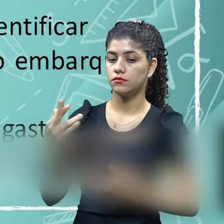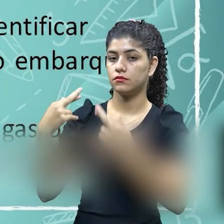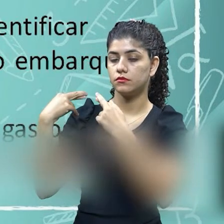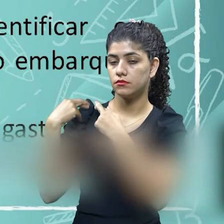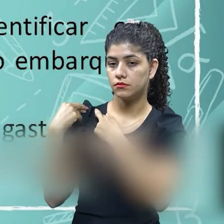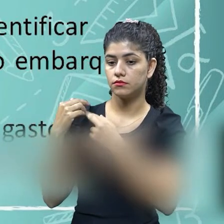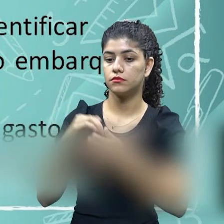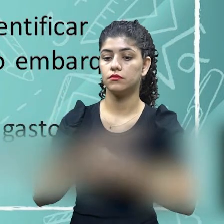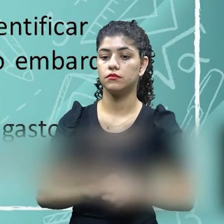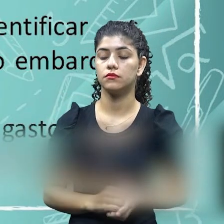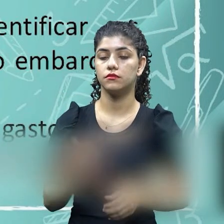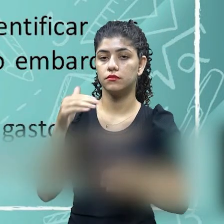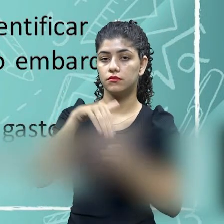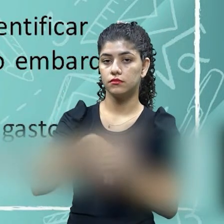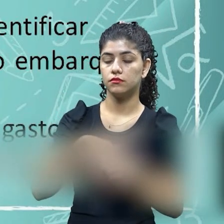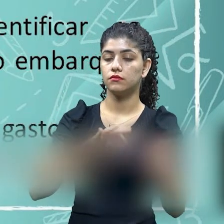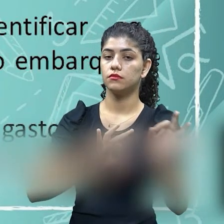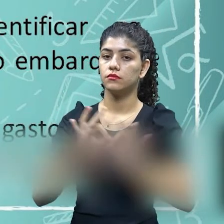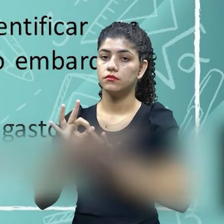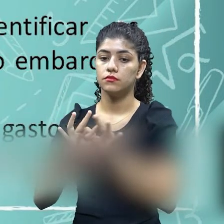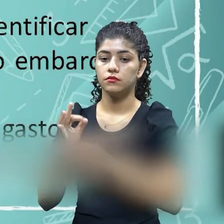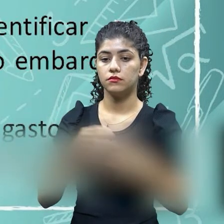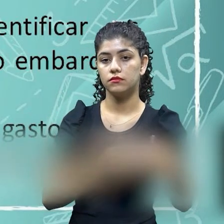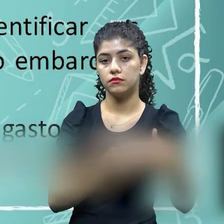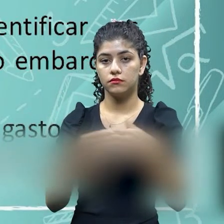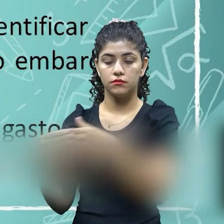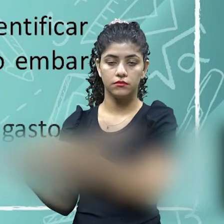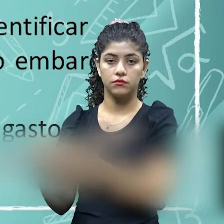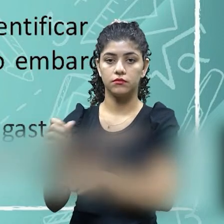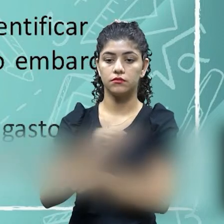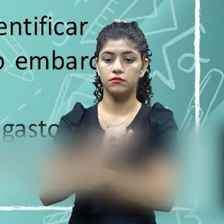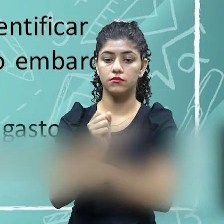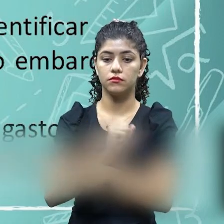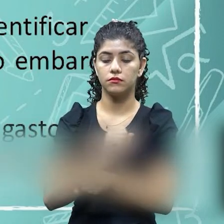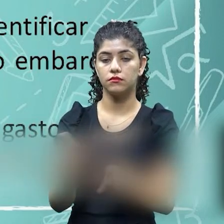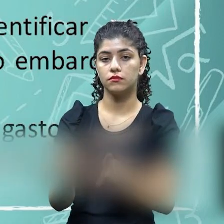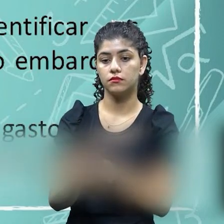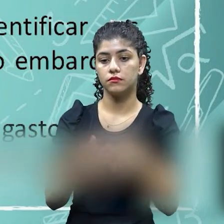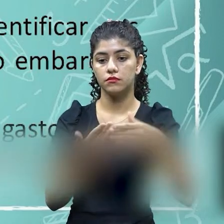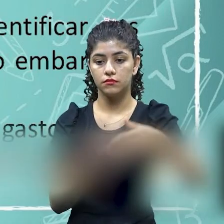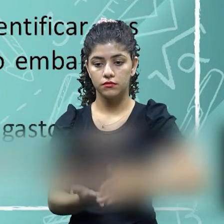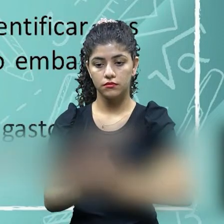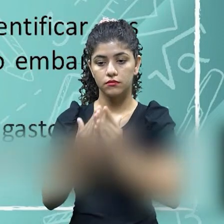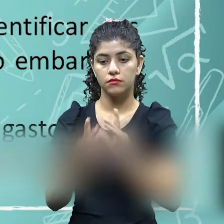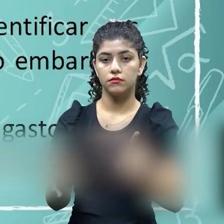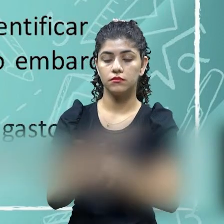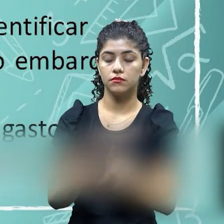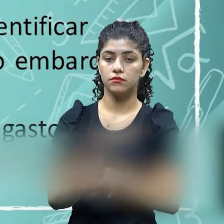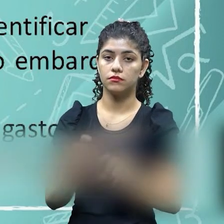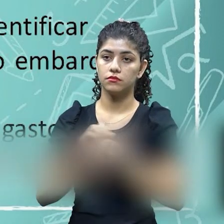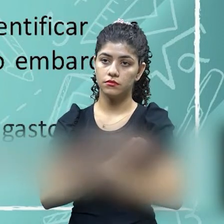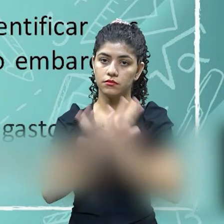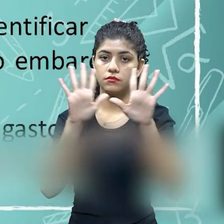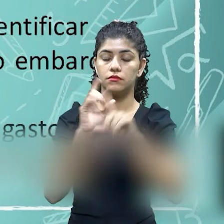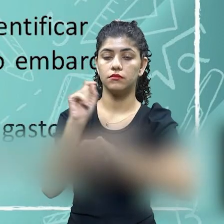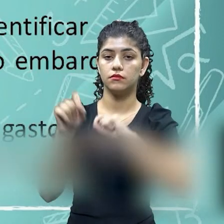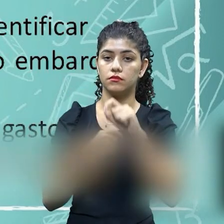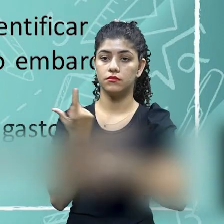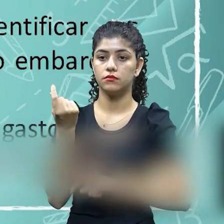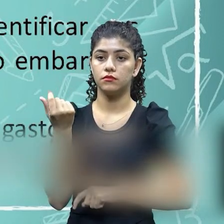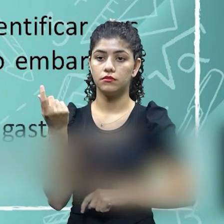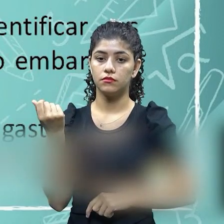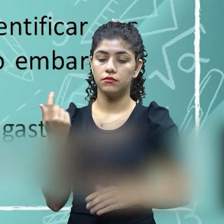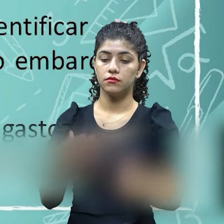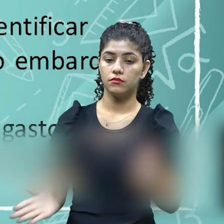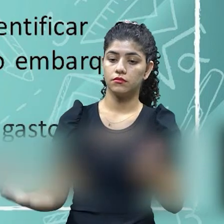funcionalidade dentro das operações de transporte, exportação e importação, esclarecer ao exportador se os gastos com embarque,